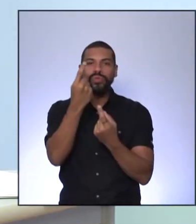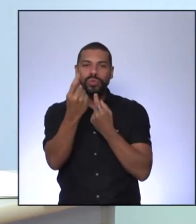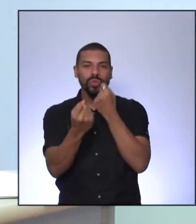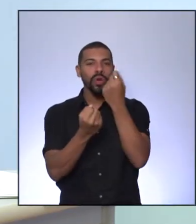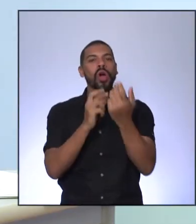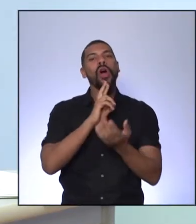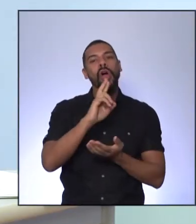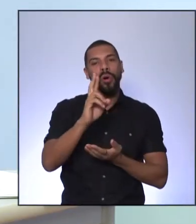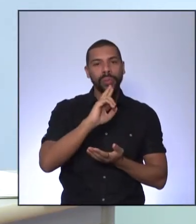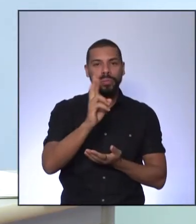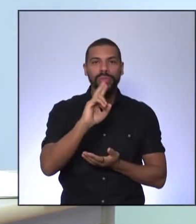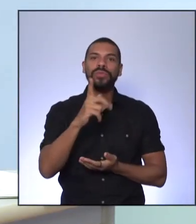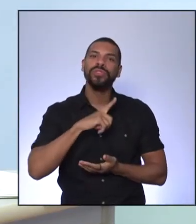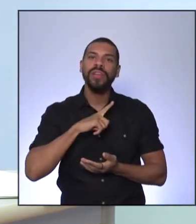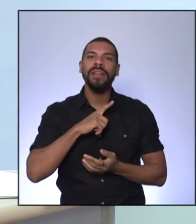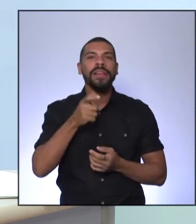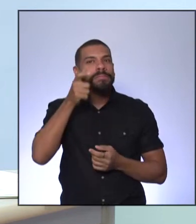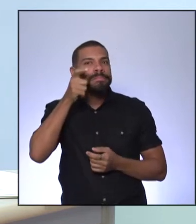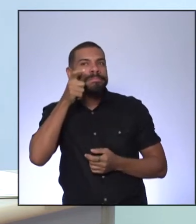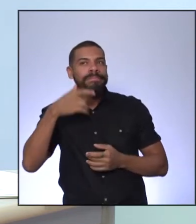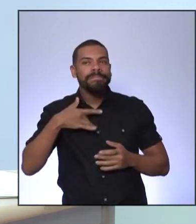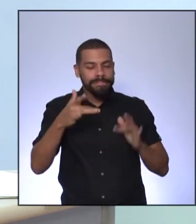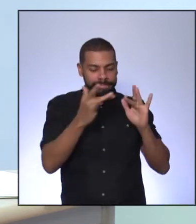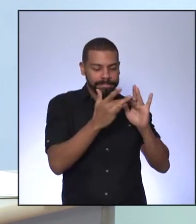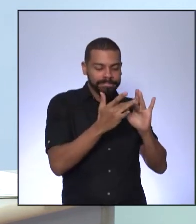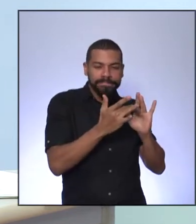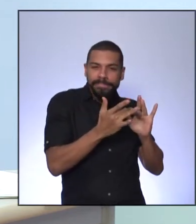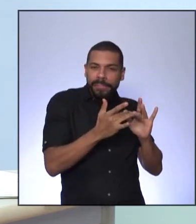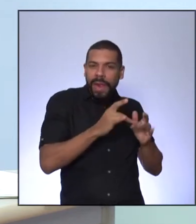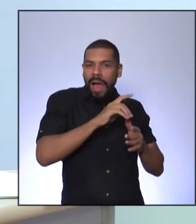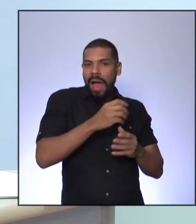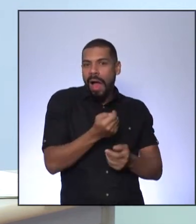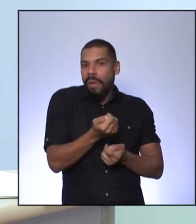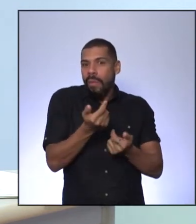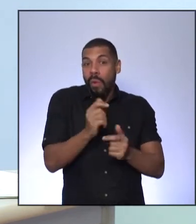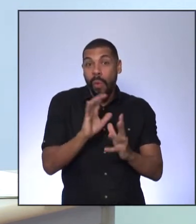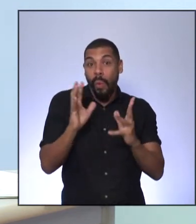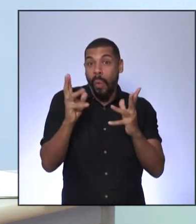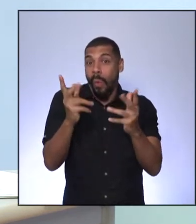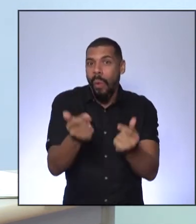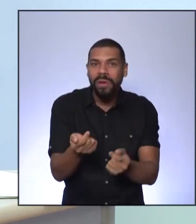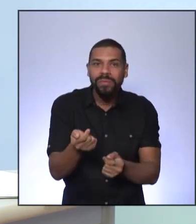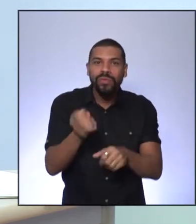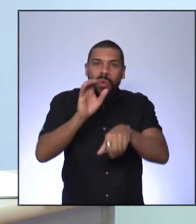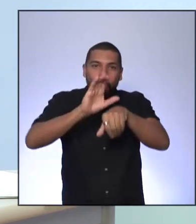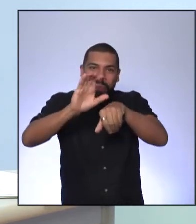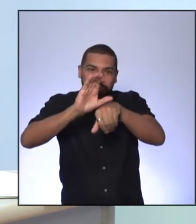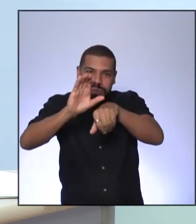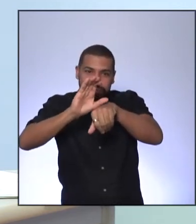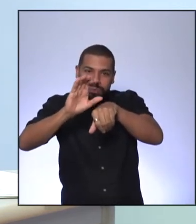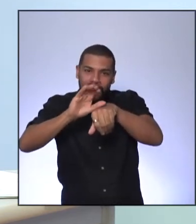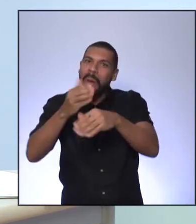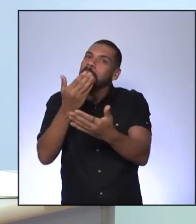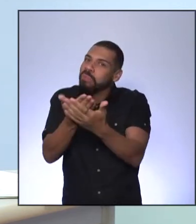alunos já colocaram seus interesses. Então, muitos colocaram que querem cursar ETEC. Então,